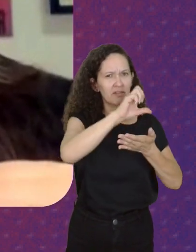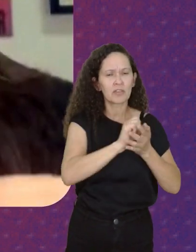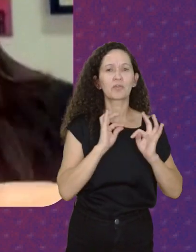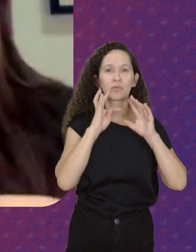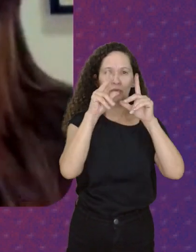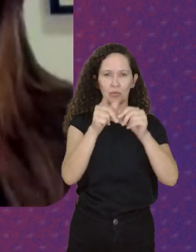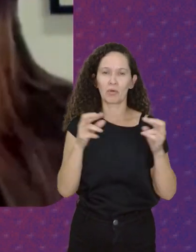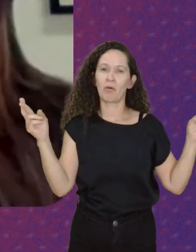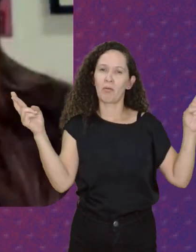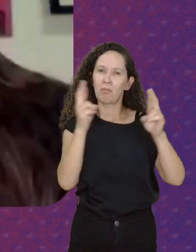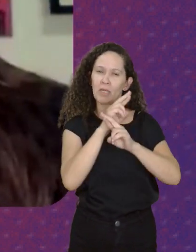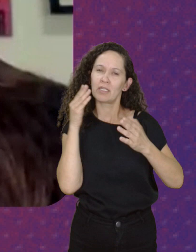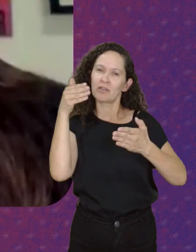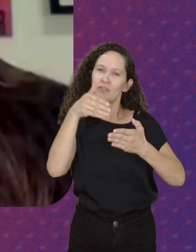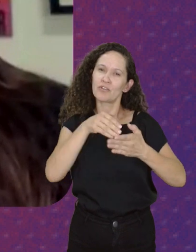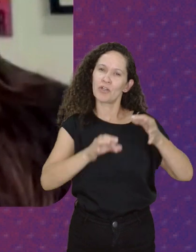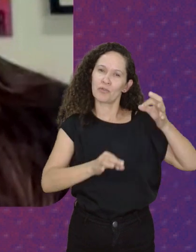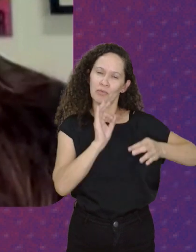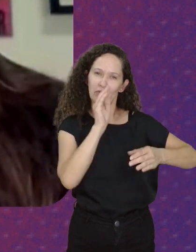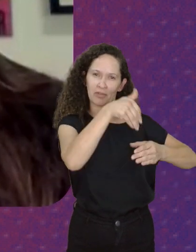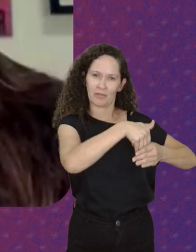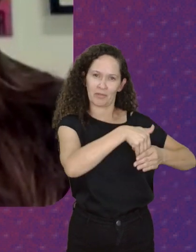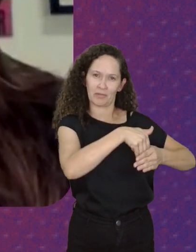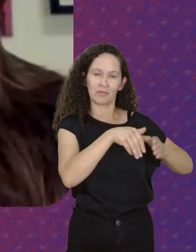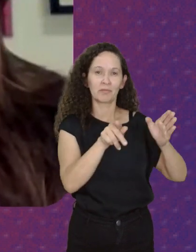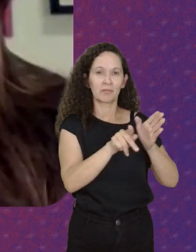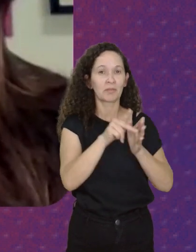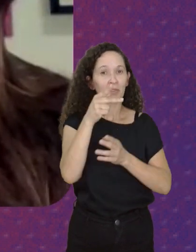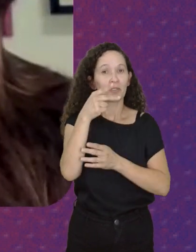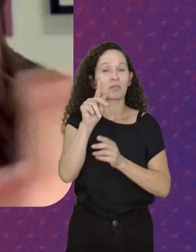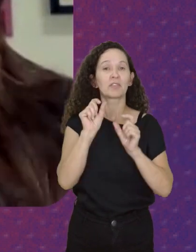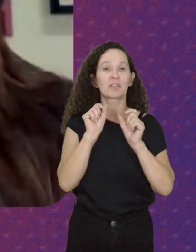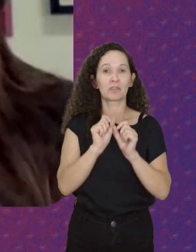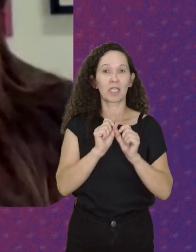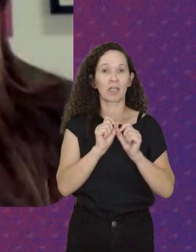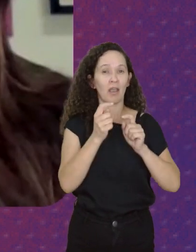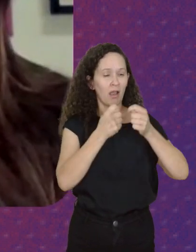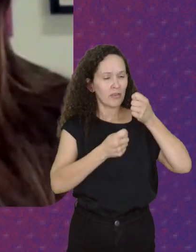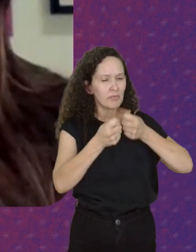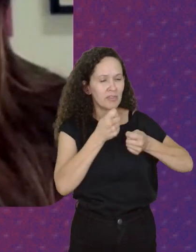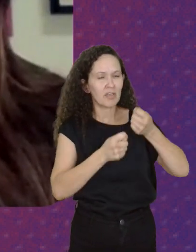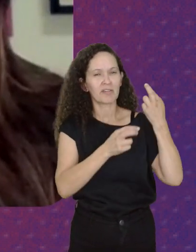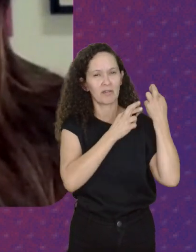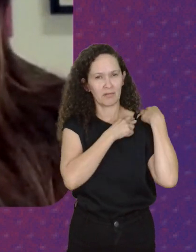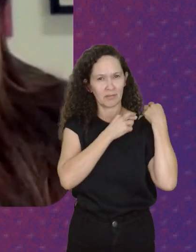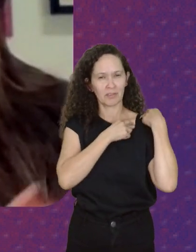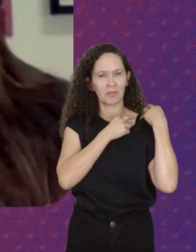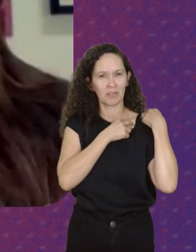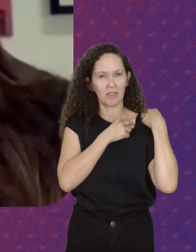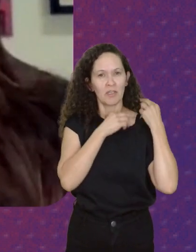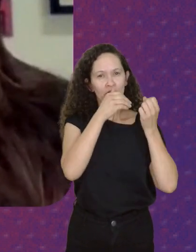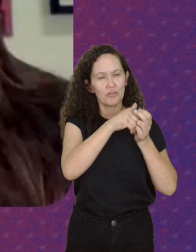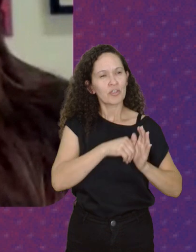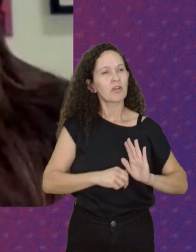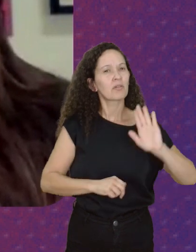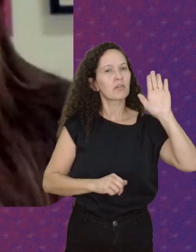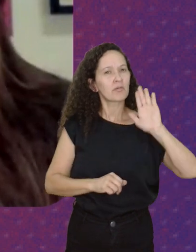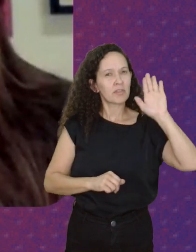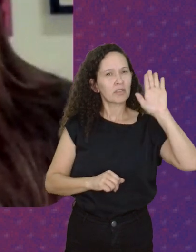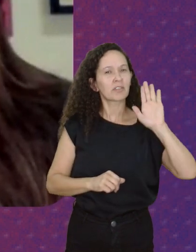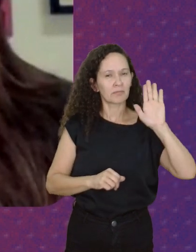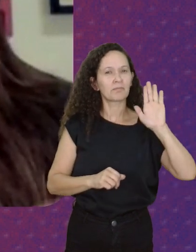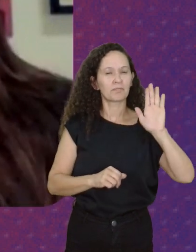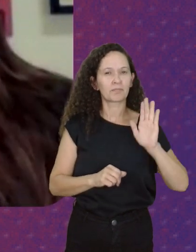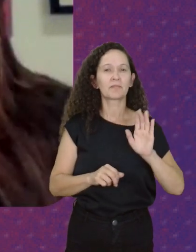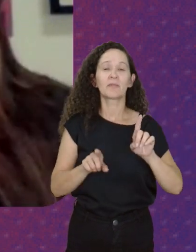uma relação direta com a Justiça Eleitoral e também com a sua administração de campanha, administração financeira de